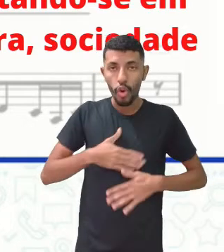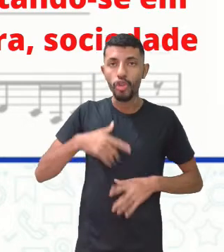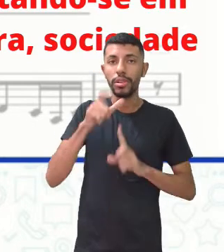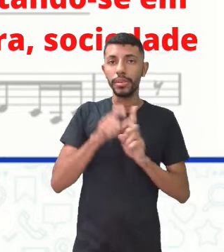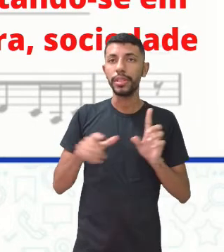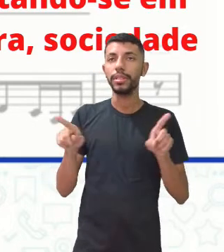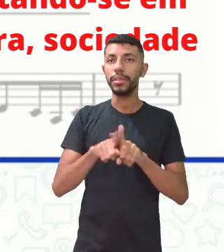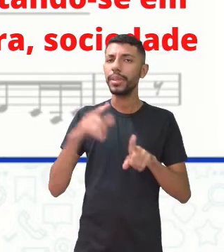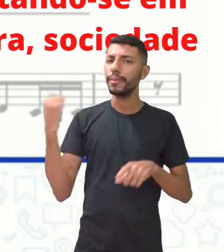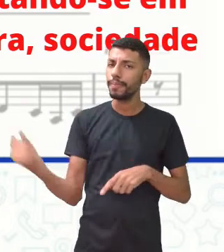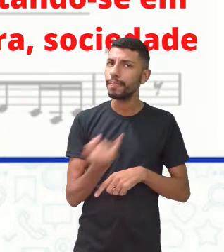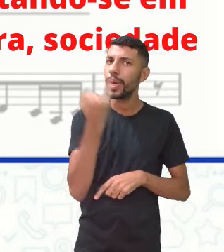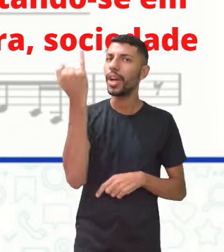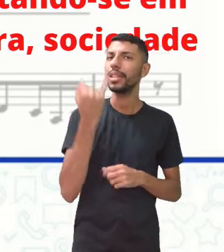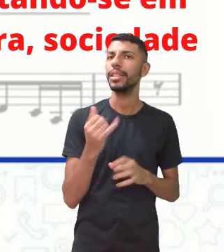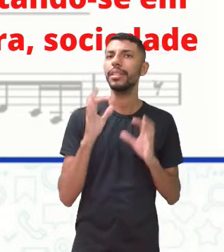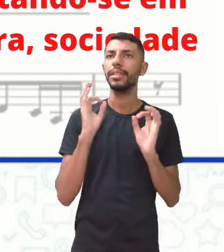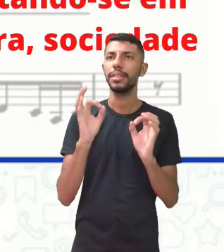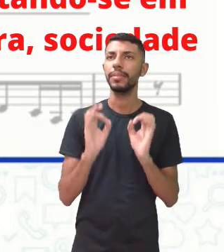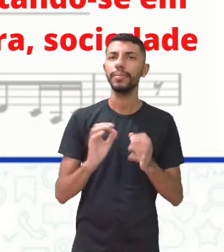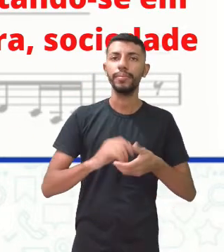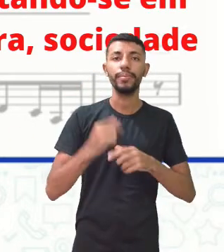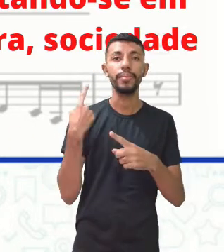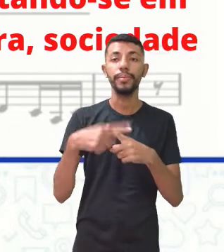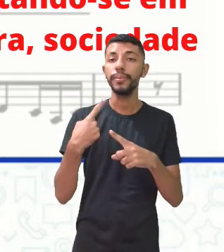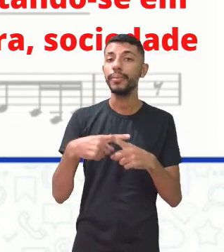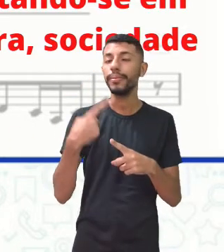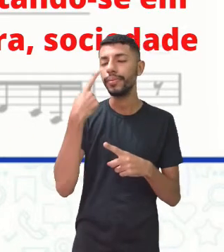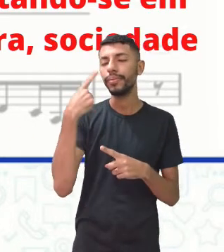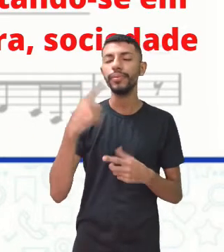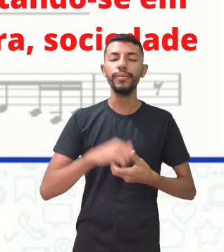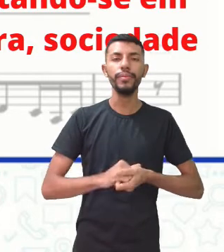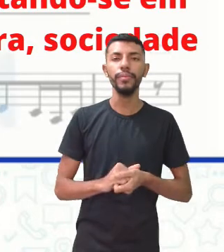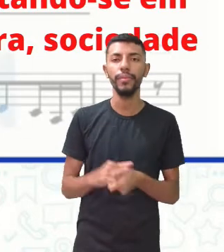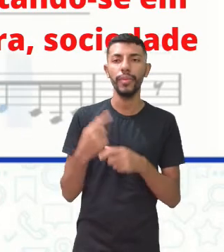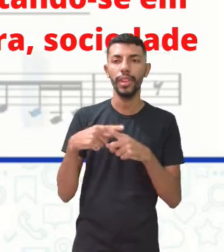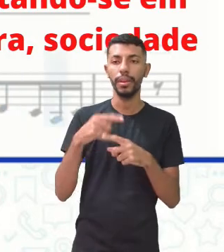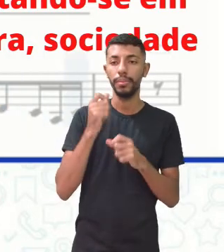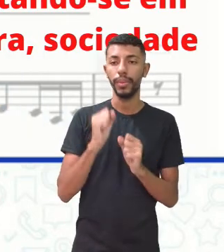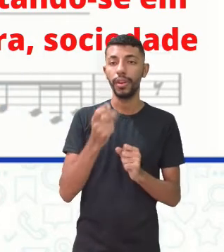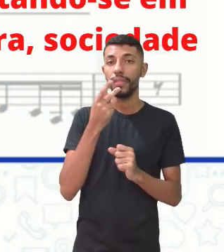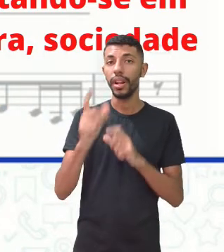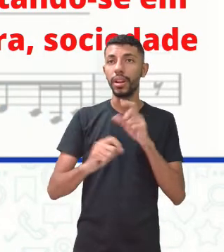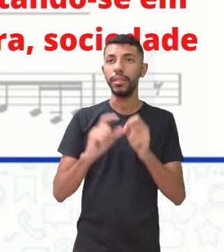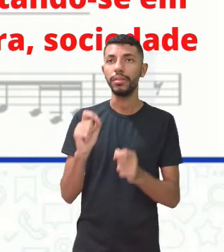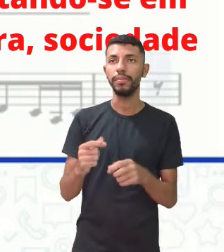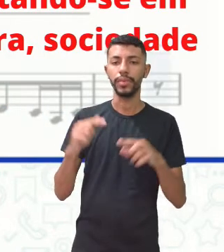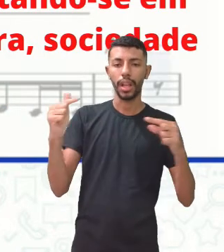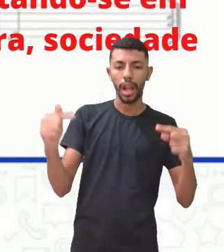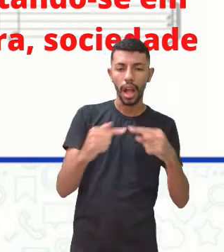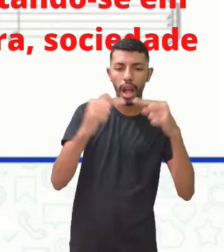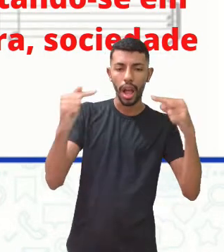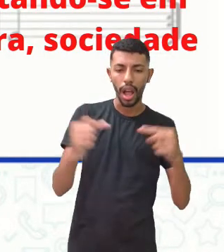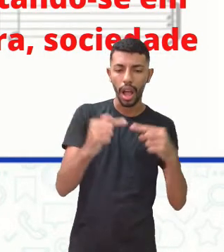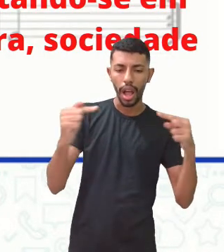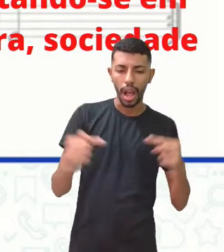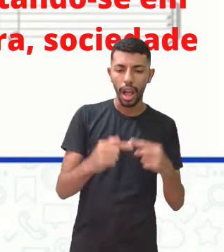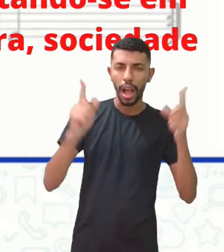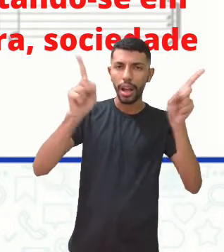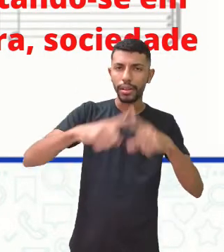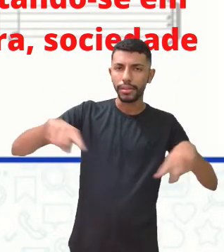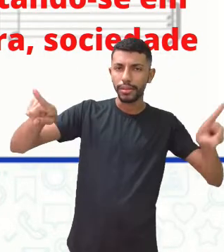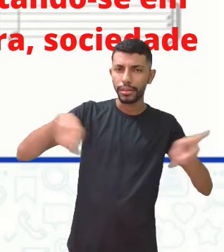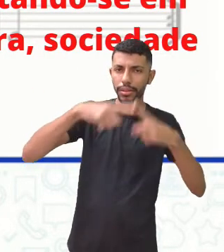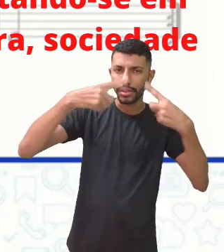muito importante que a gente fale, tá? Por quê? Porque a gente pode dizer, a grosso modo, que é essa combinação expressiva e